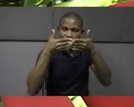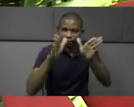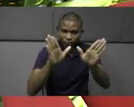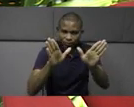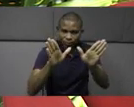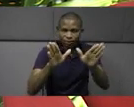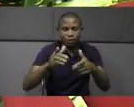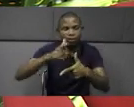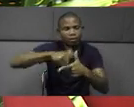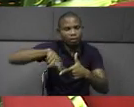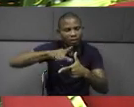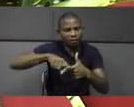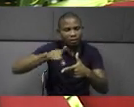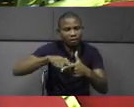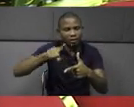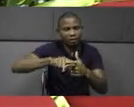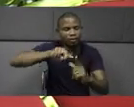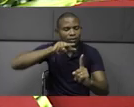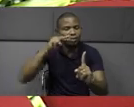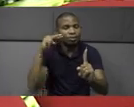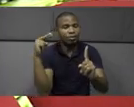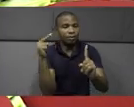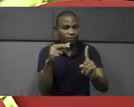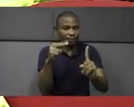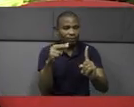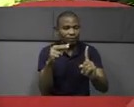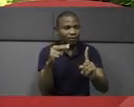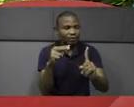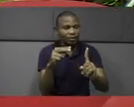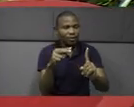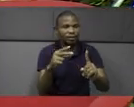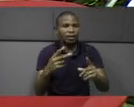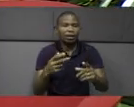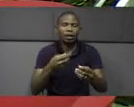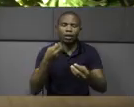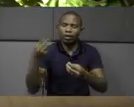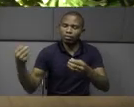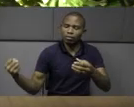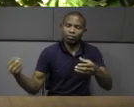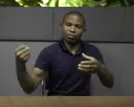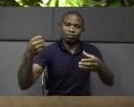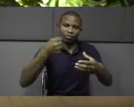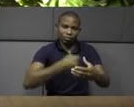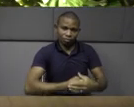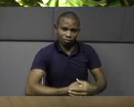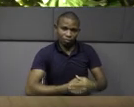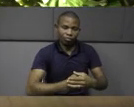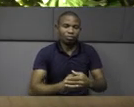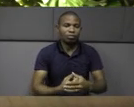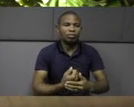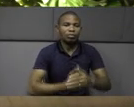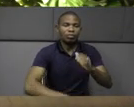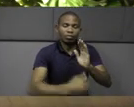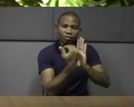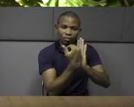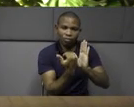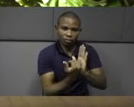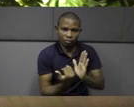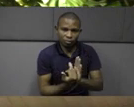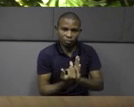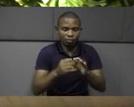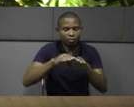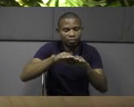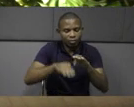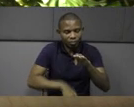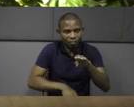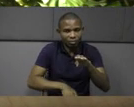a partir de uma perspectiva é de inserção e inclusão de uma nova agenda a necessidade de eliminação da desigualdade